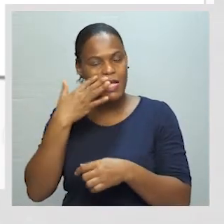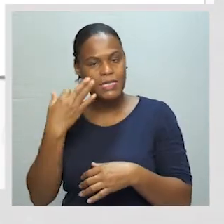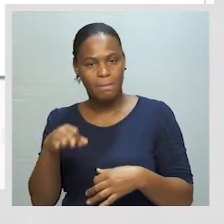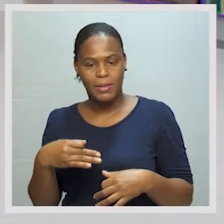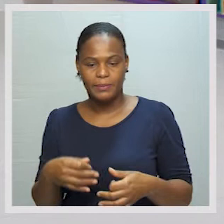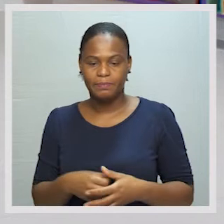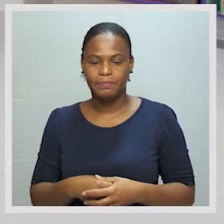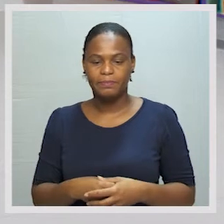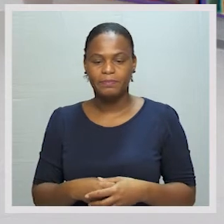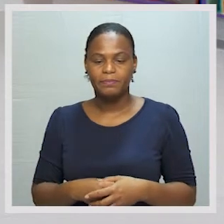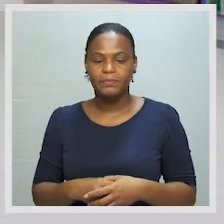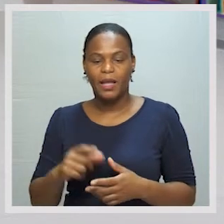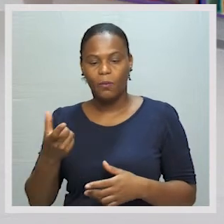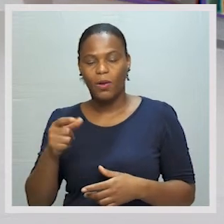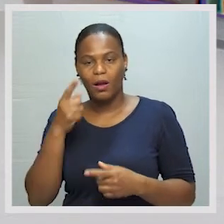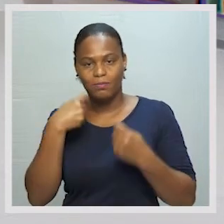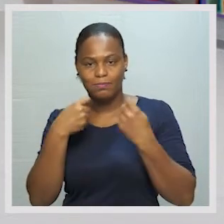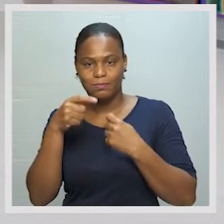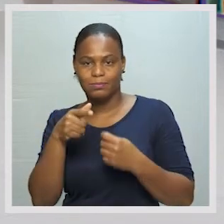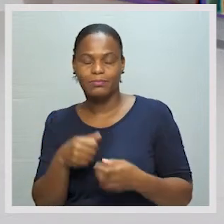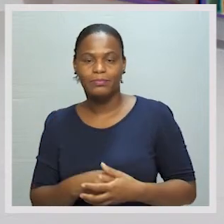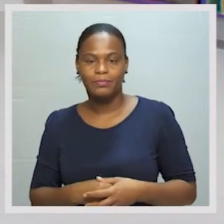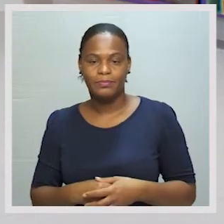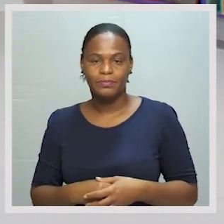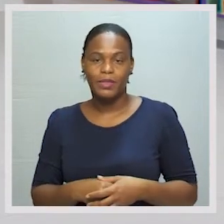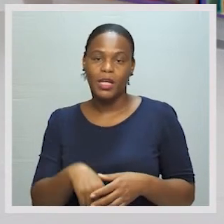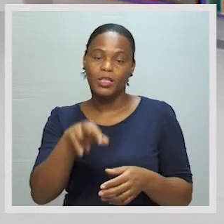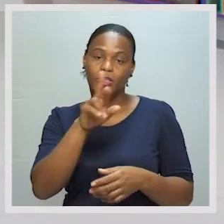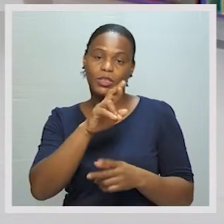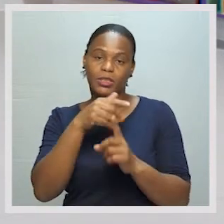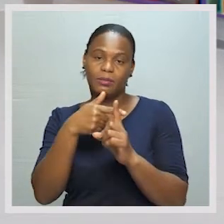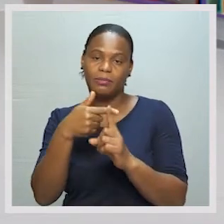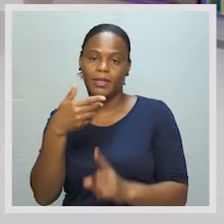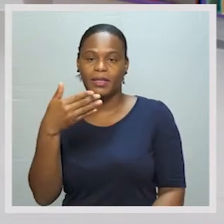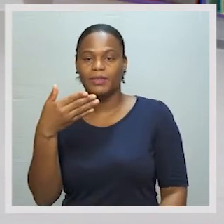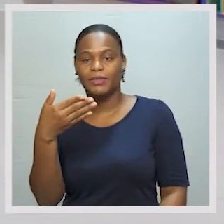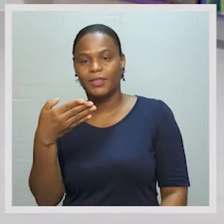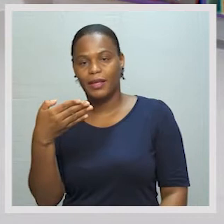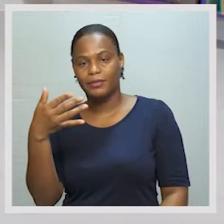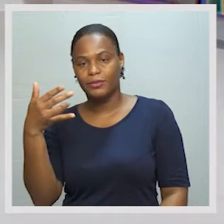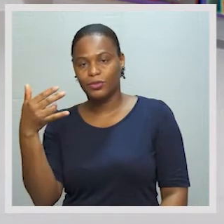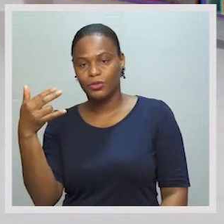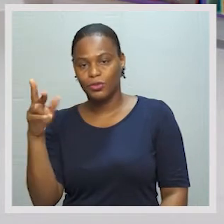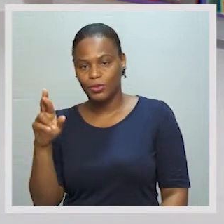simplificar esta expressão. X mais